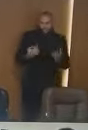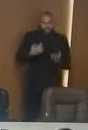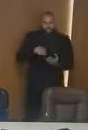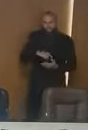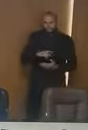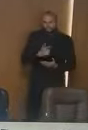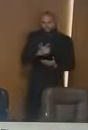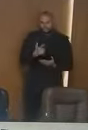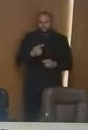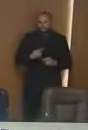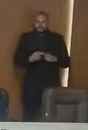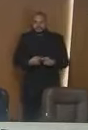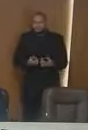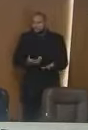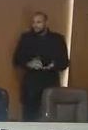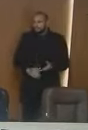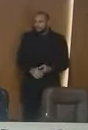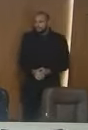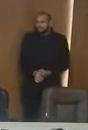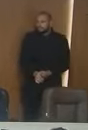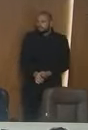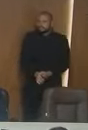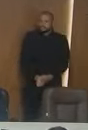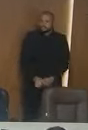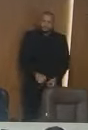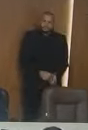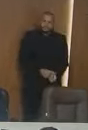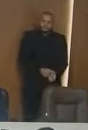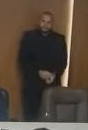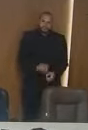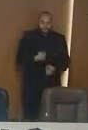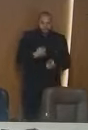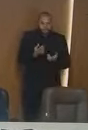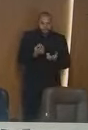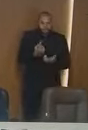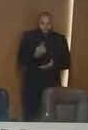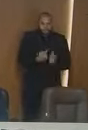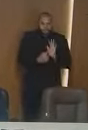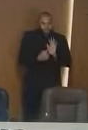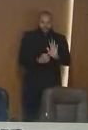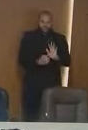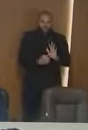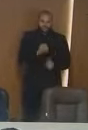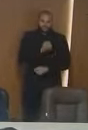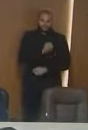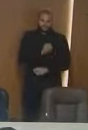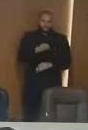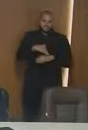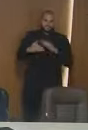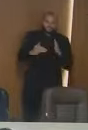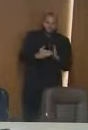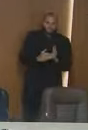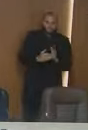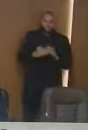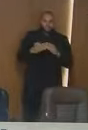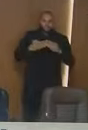porque infelizmente eu trouxe aqui os números globais, né, para apresentar com relação à questão dos